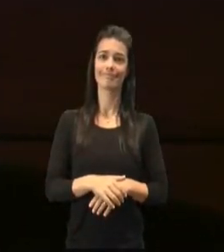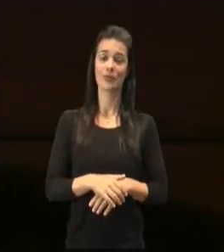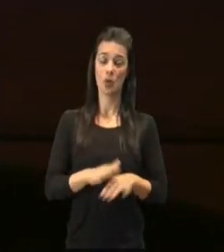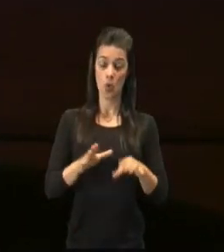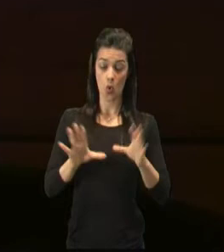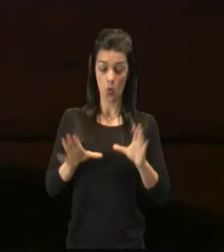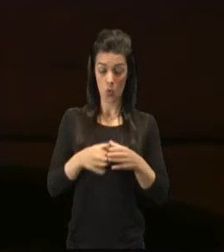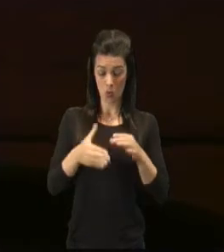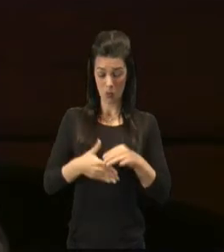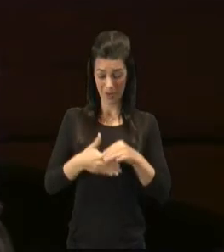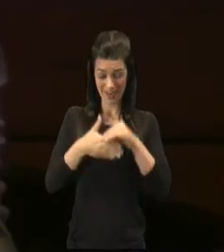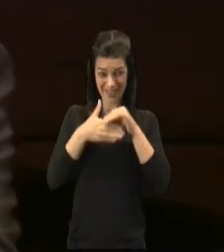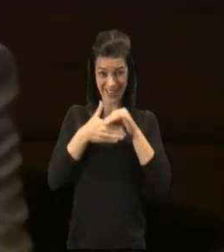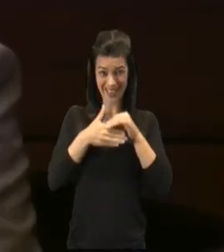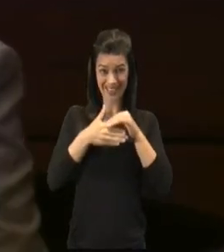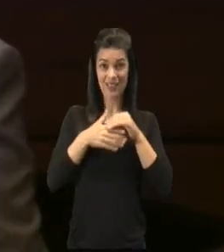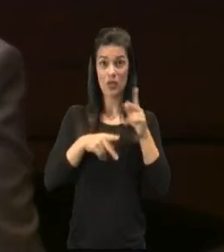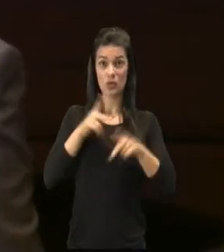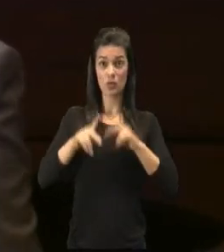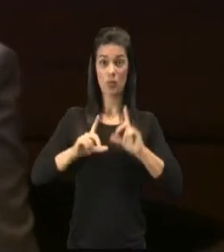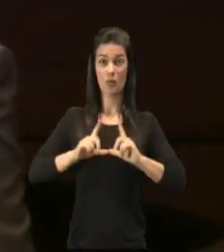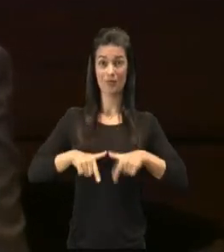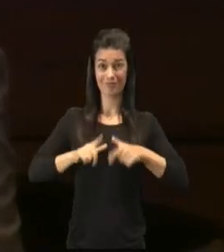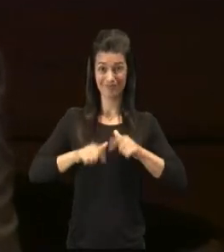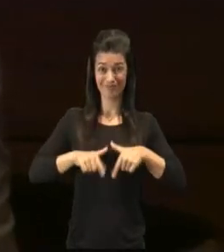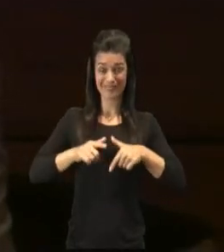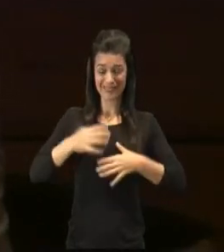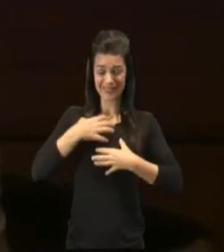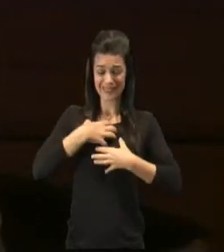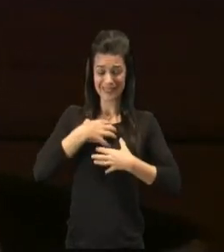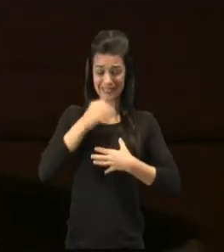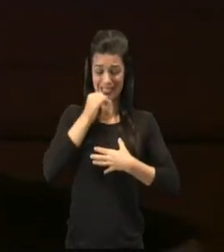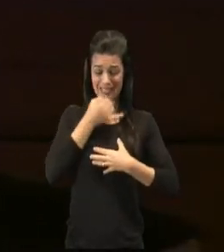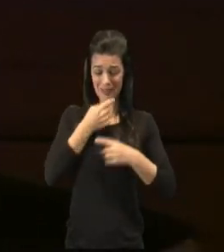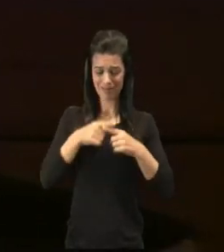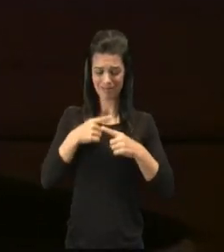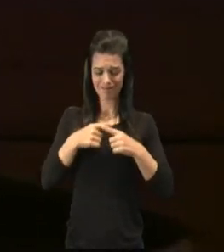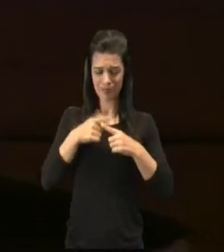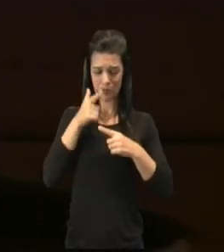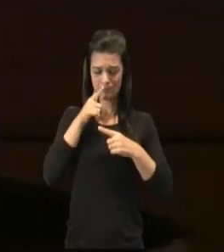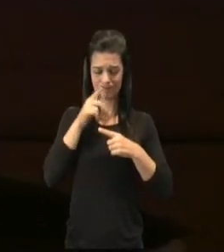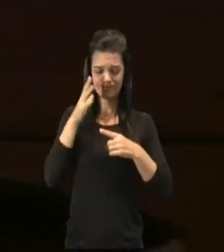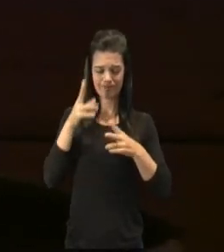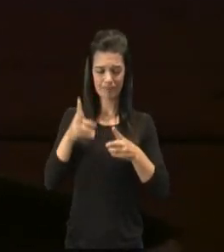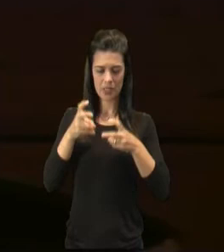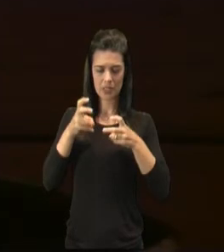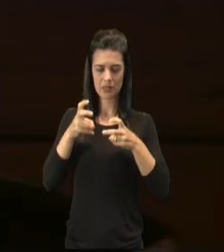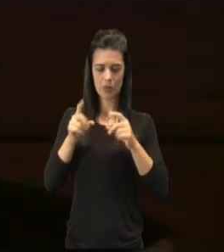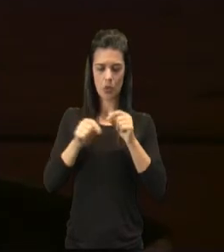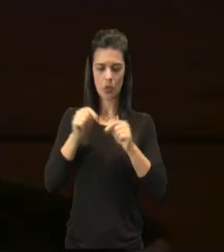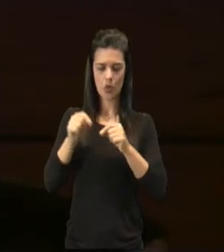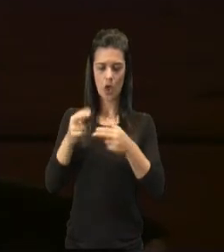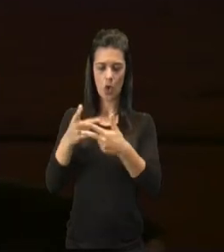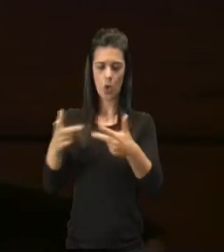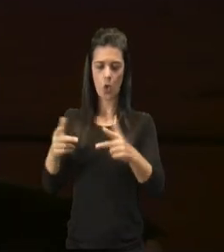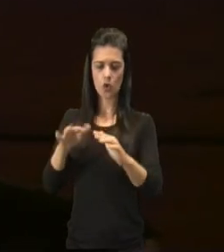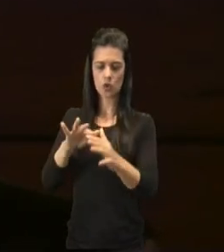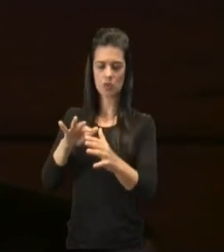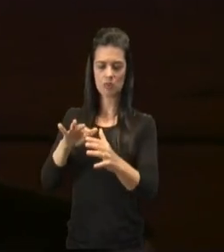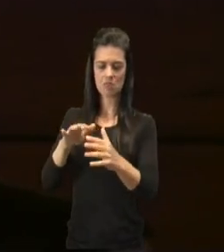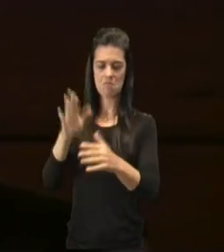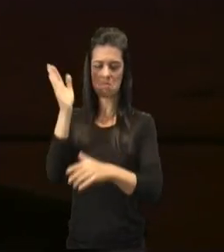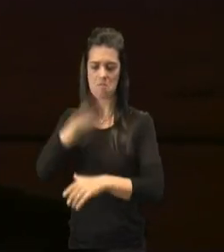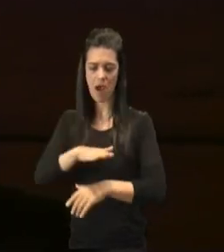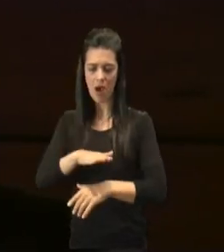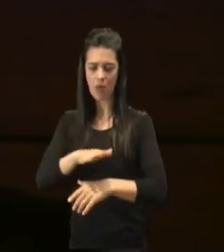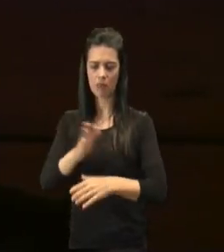líderes, porque permitiram o mal entrar dentro de casa. E Josué, de uma maneira muito